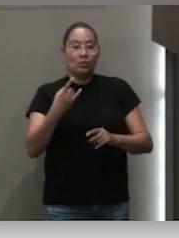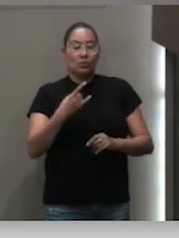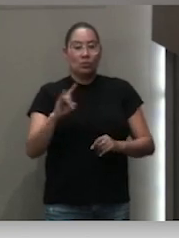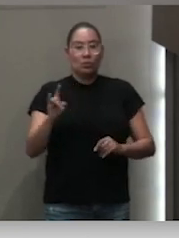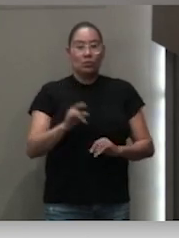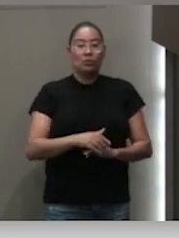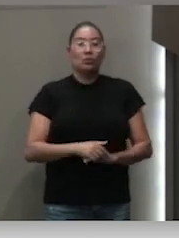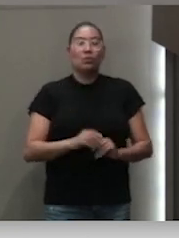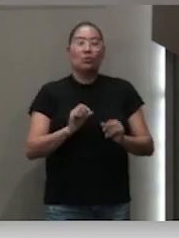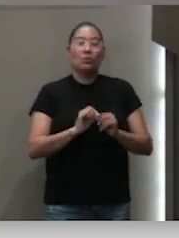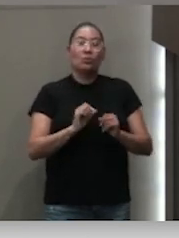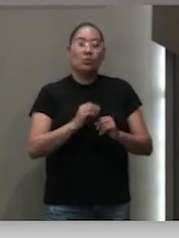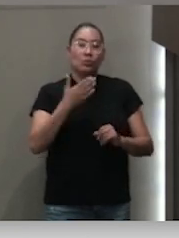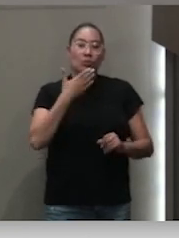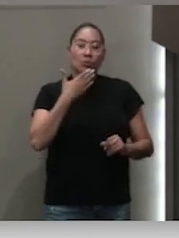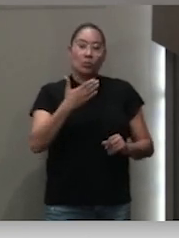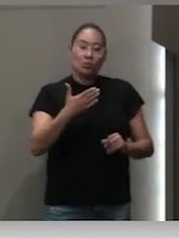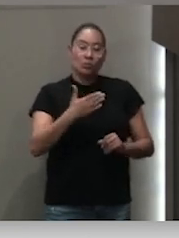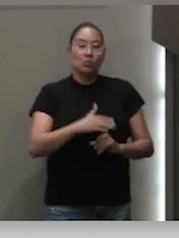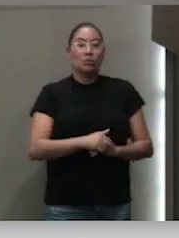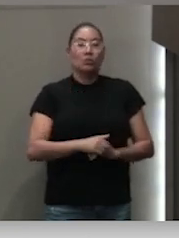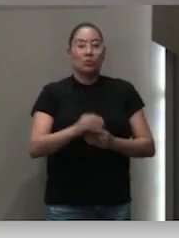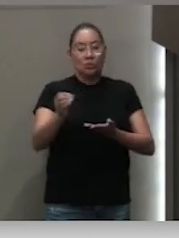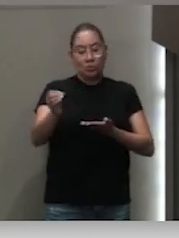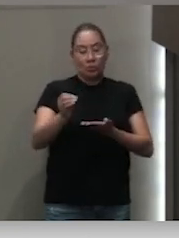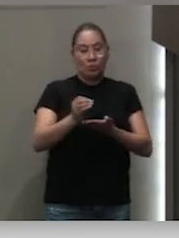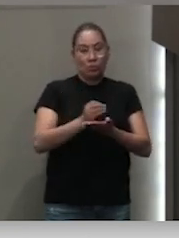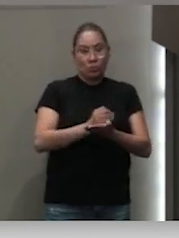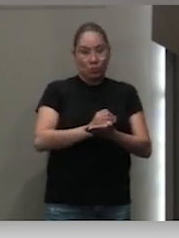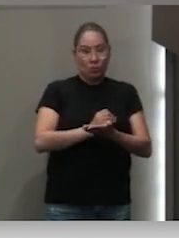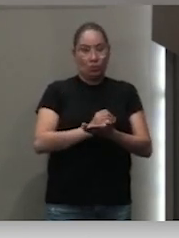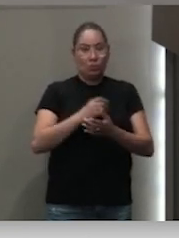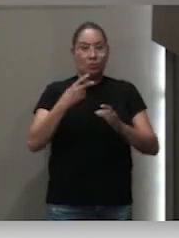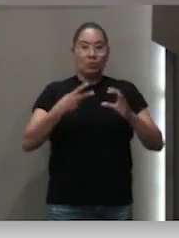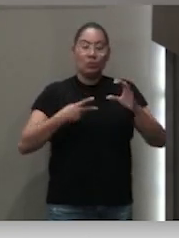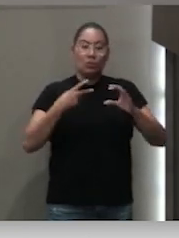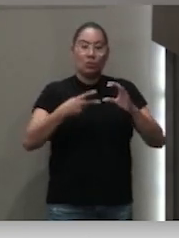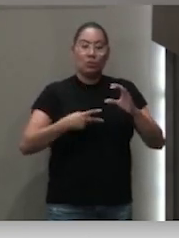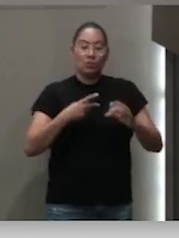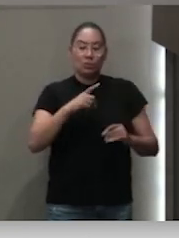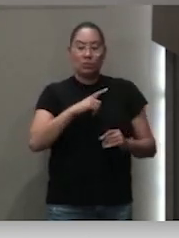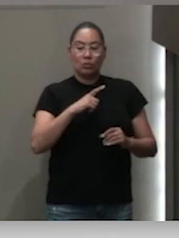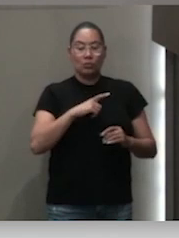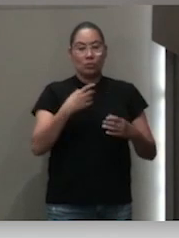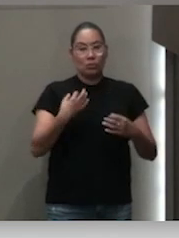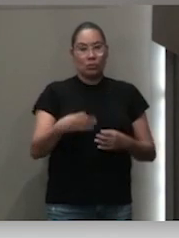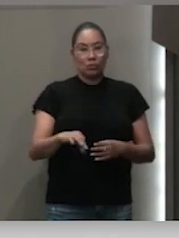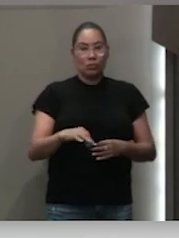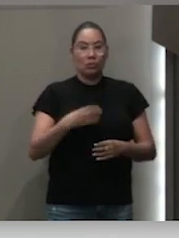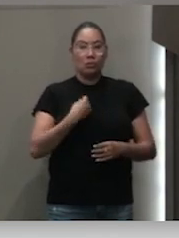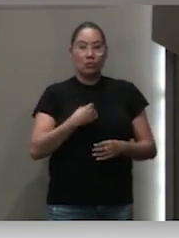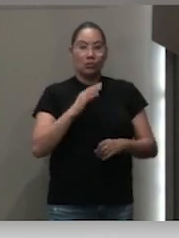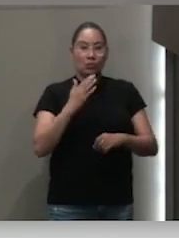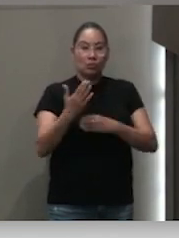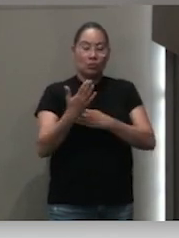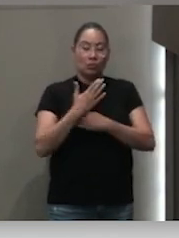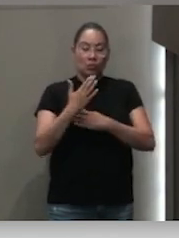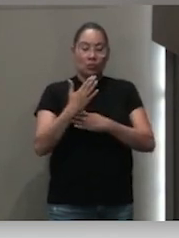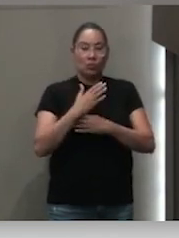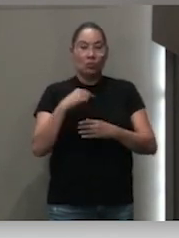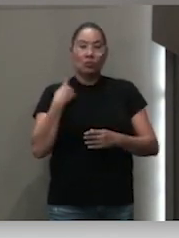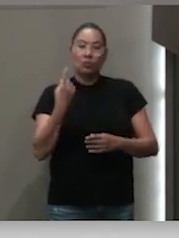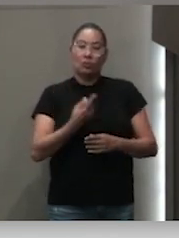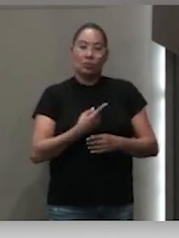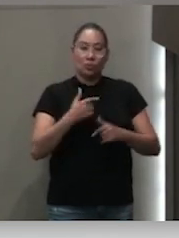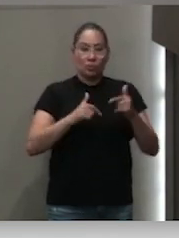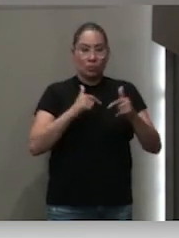fizemos a indicação de um assessor orçamentário aqui paraa Câmara de Vereadores que tem o certeza está auxiliando a gente a trabalhar